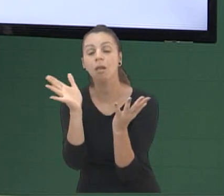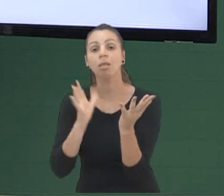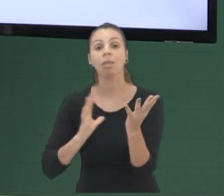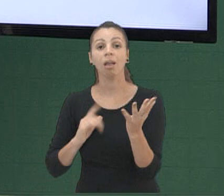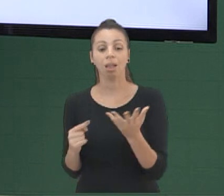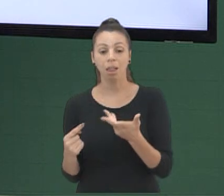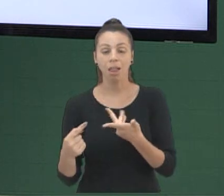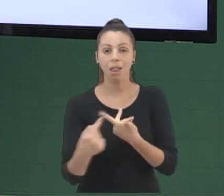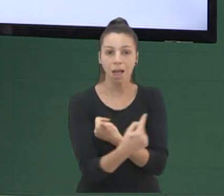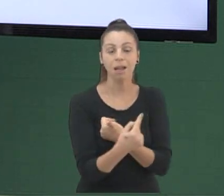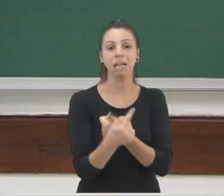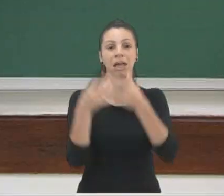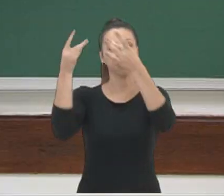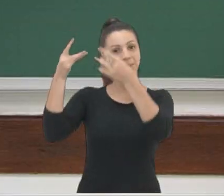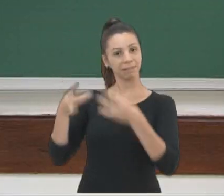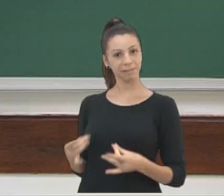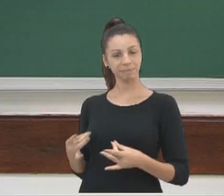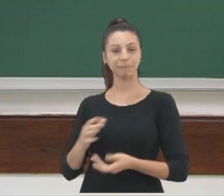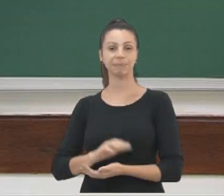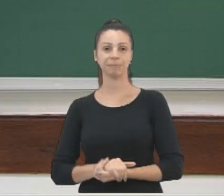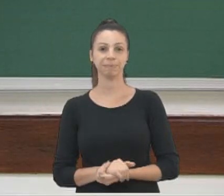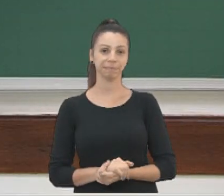detalhes, certo? Vamos lá.